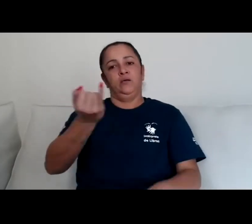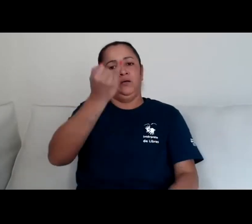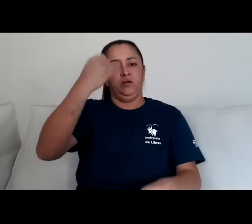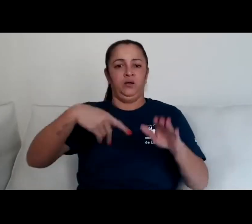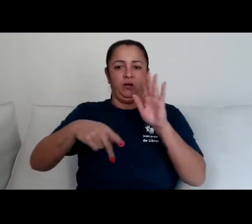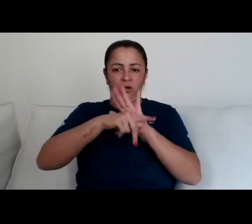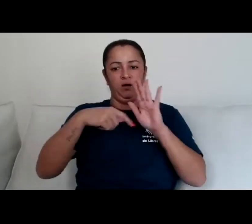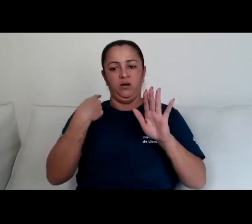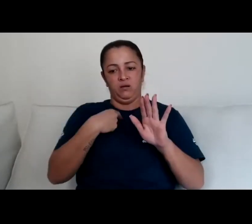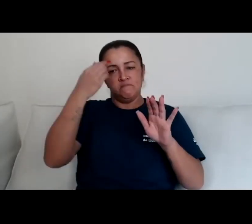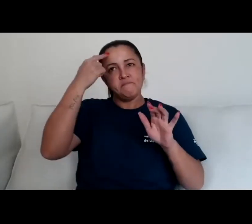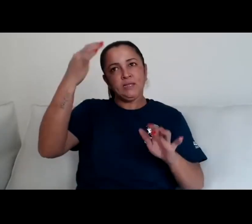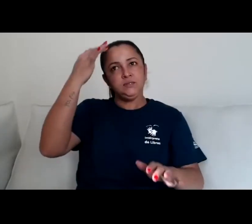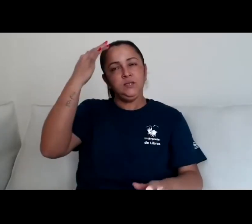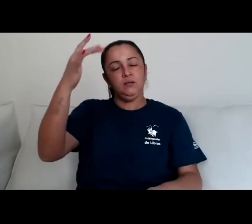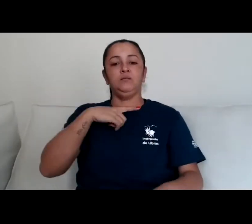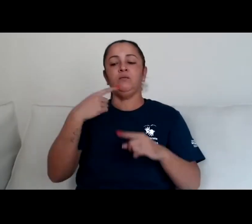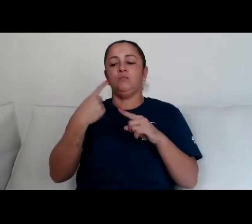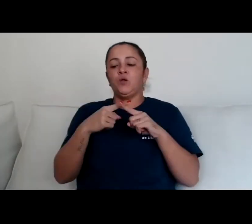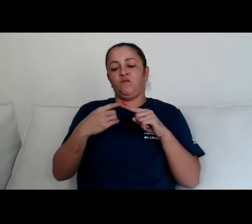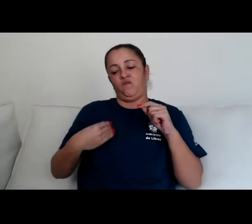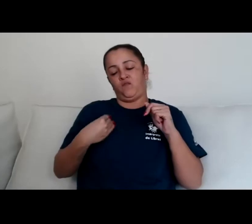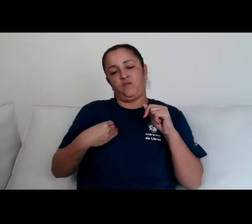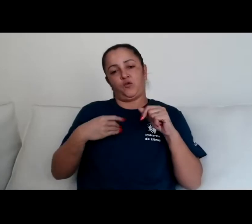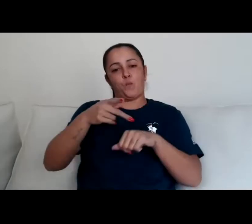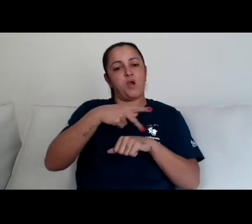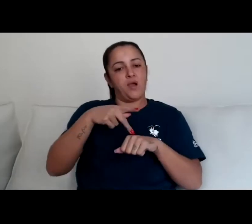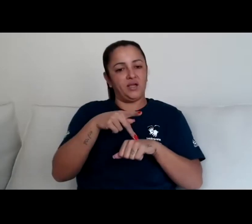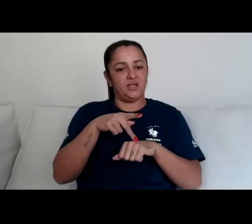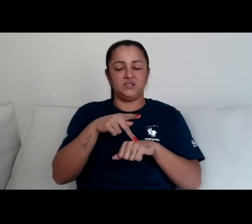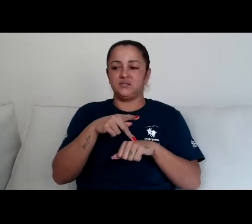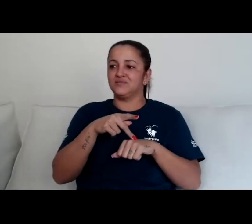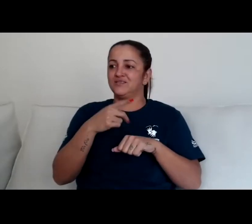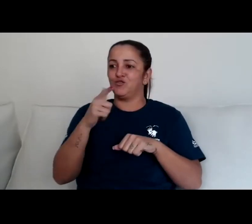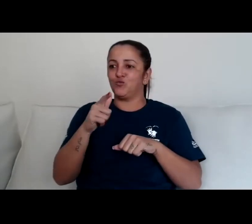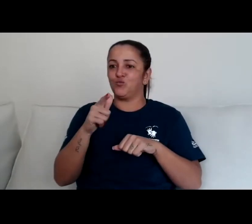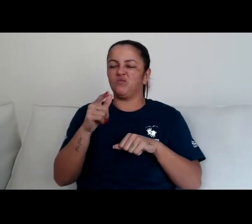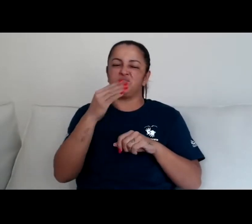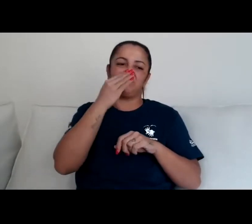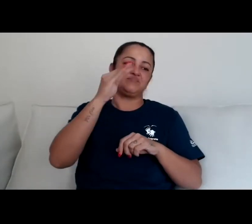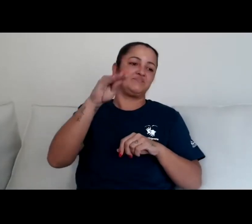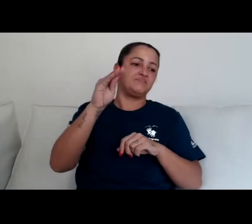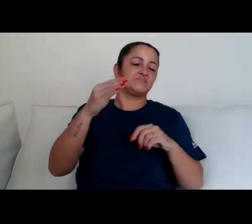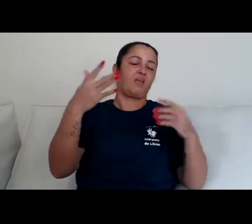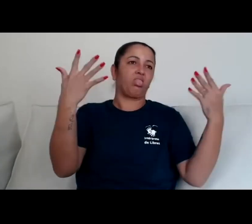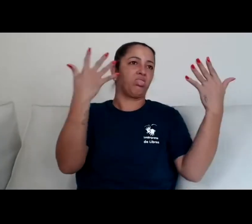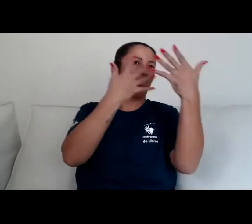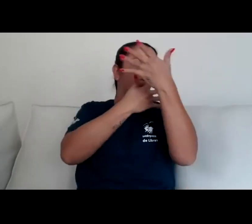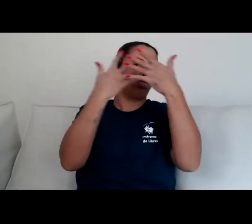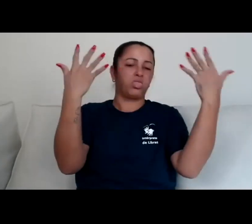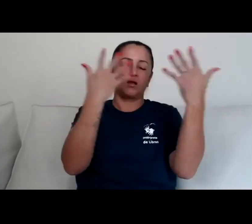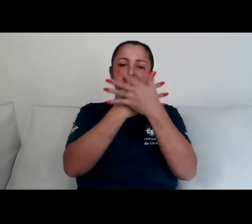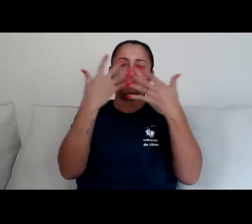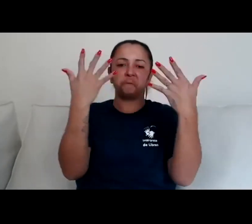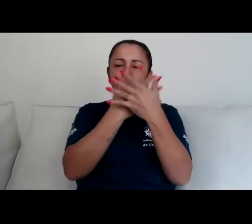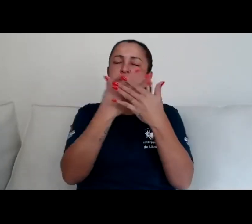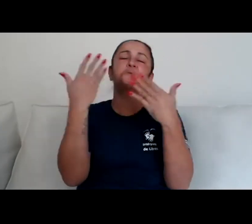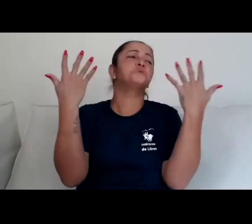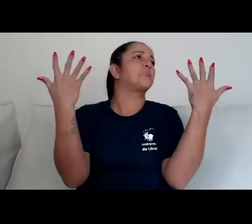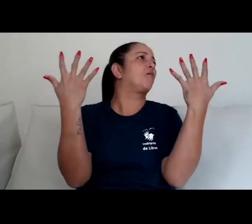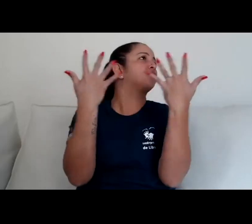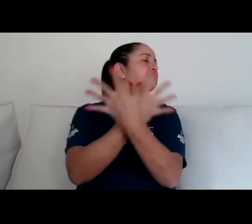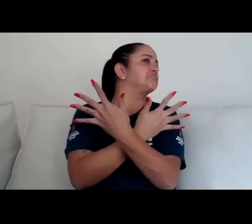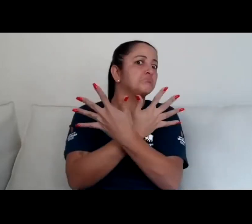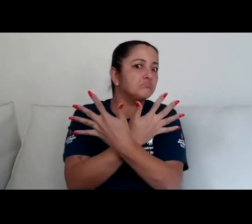país em que invisibiliza e desconsidera toda a produção intelectual de